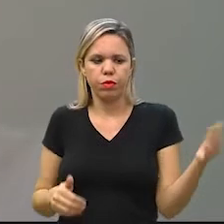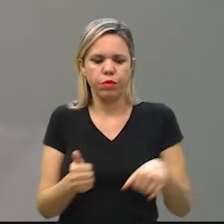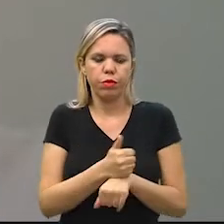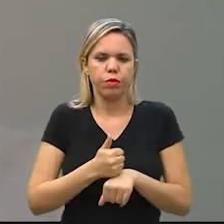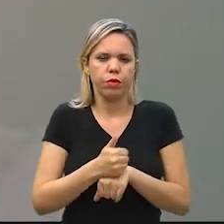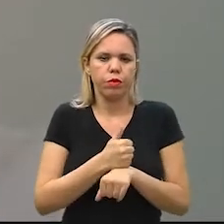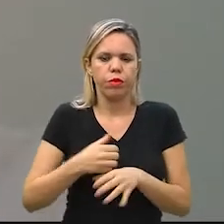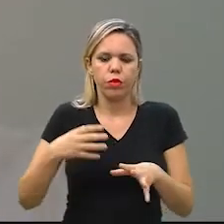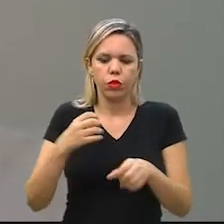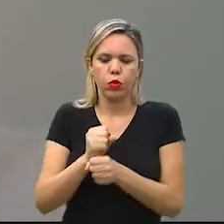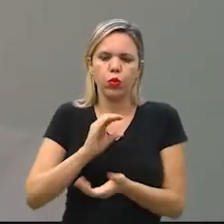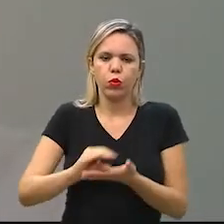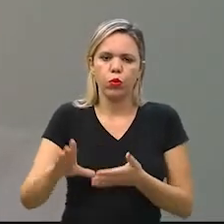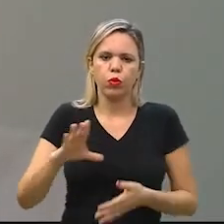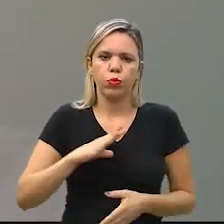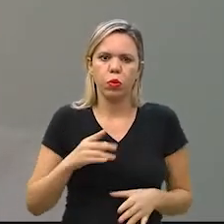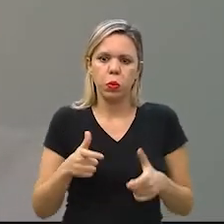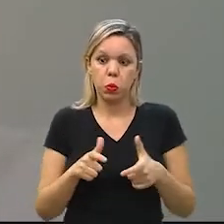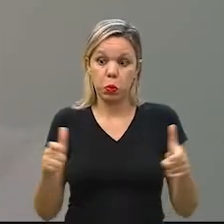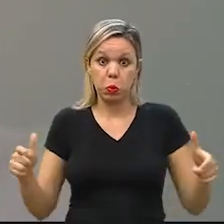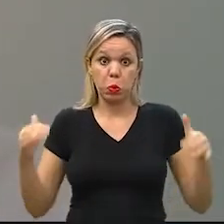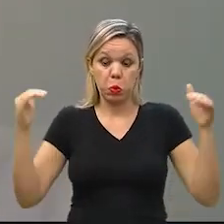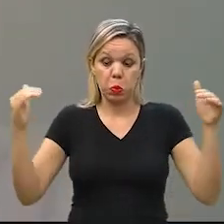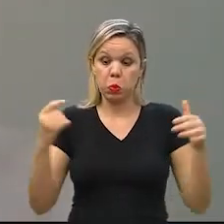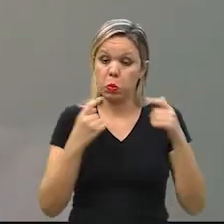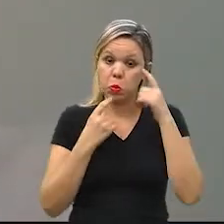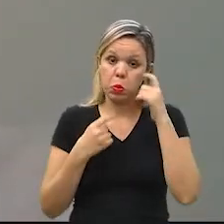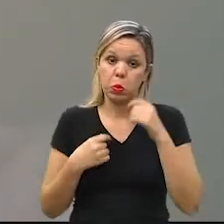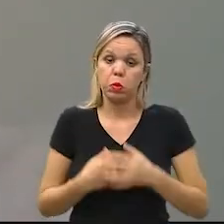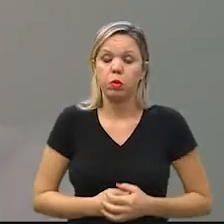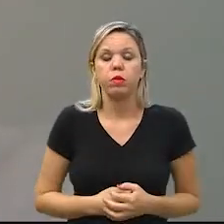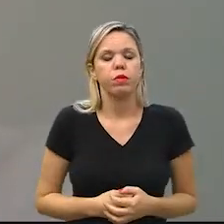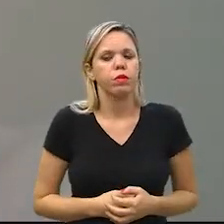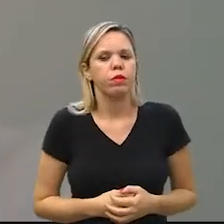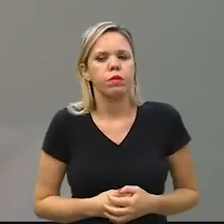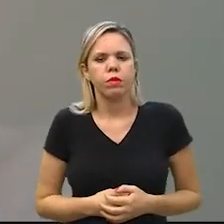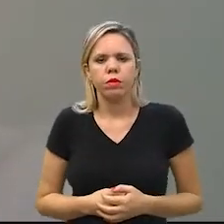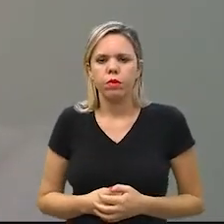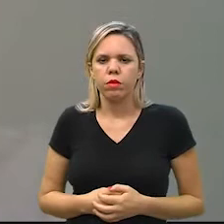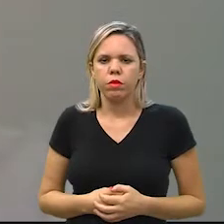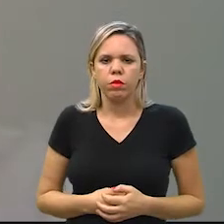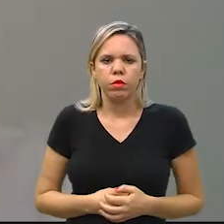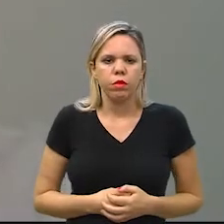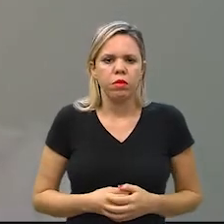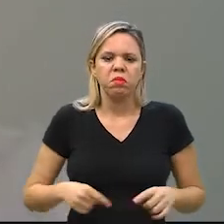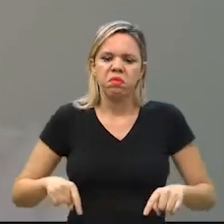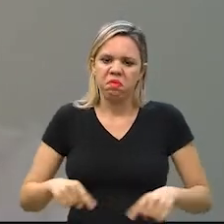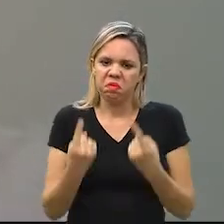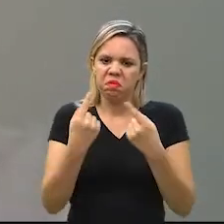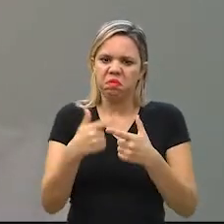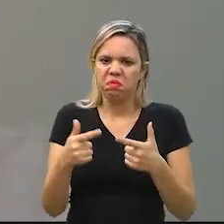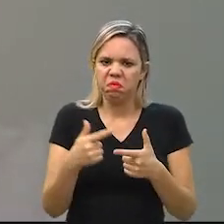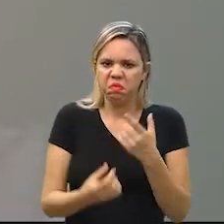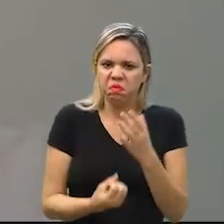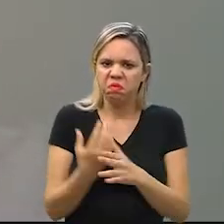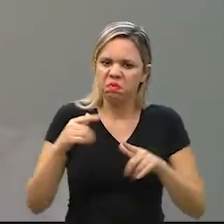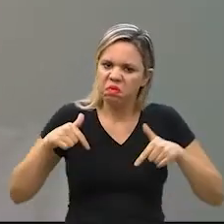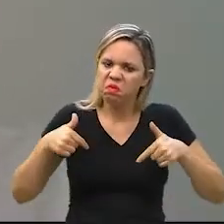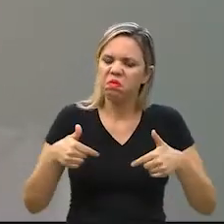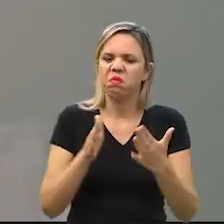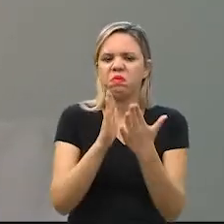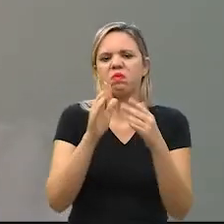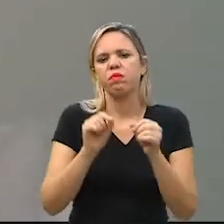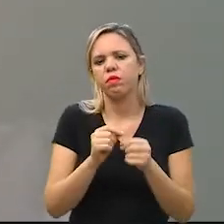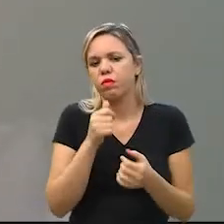de finanças da cidade, do tamanho e porte da cidade de Campinas, com os desafios que tem enfrentado e que